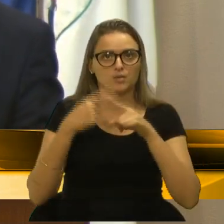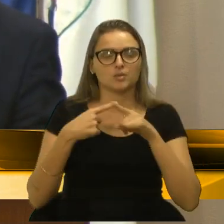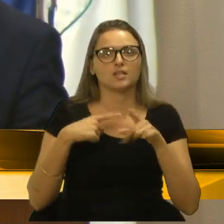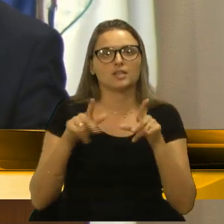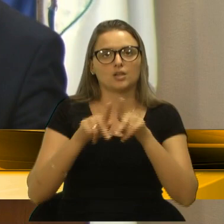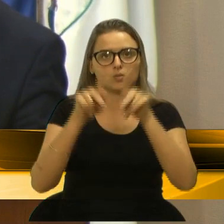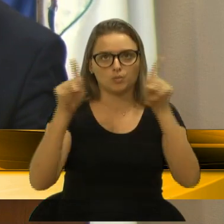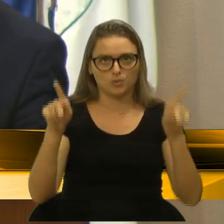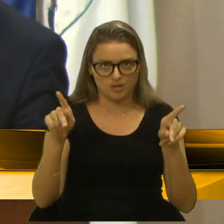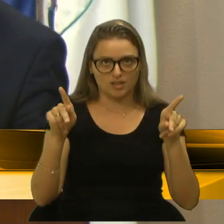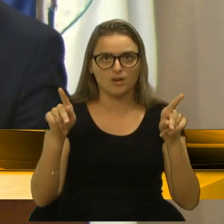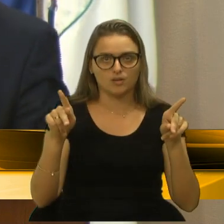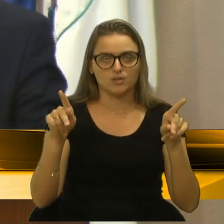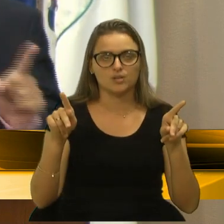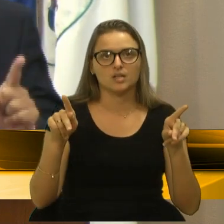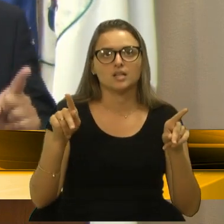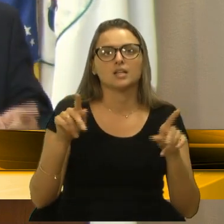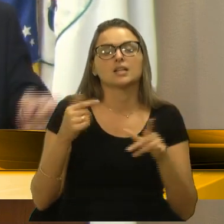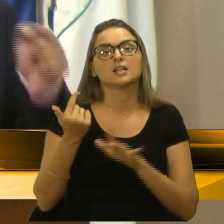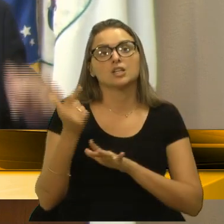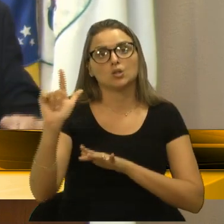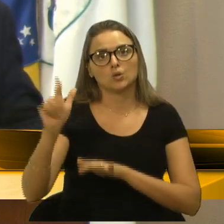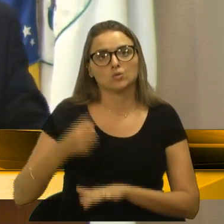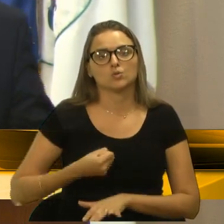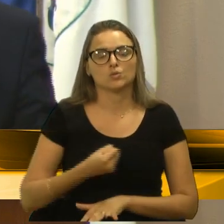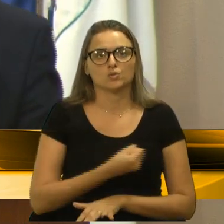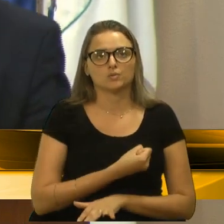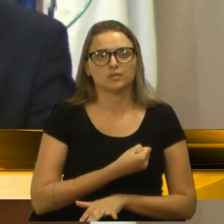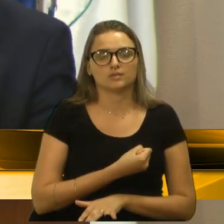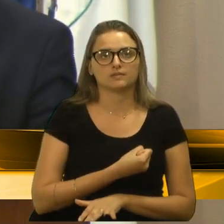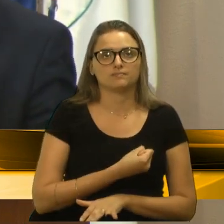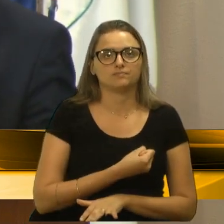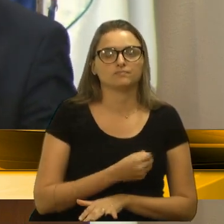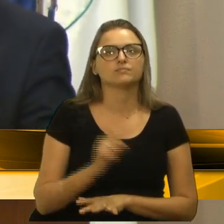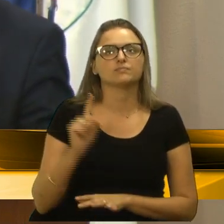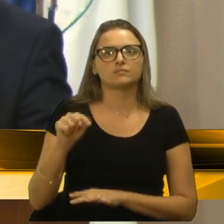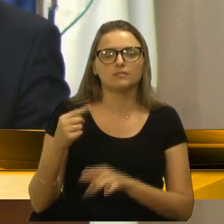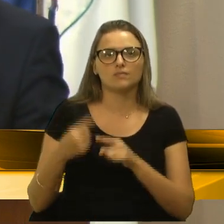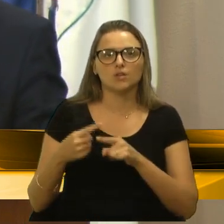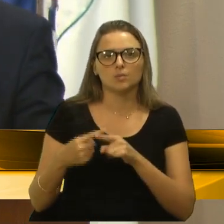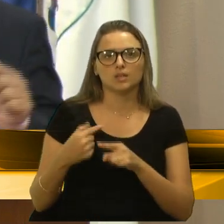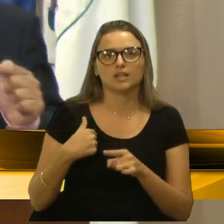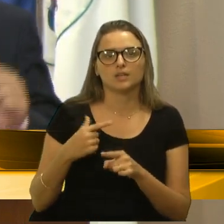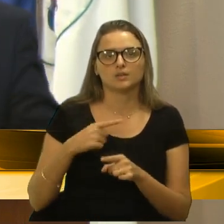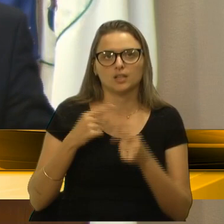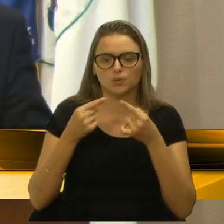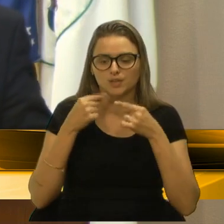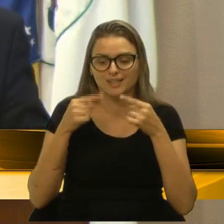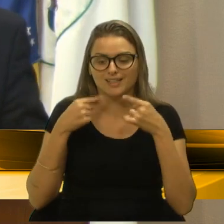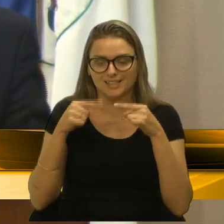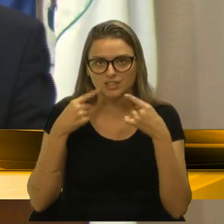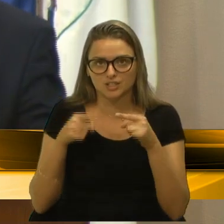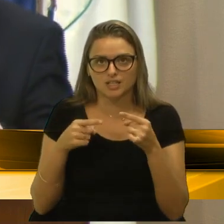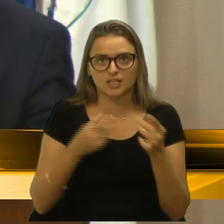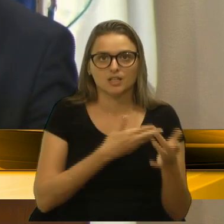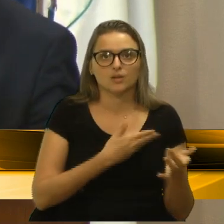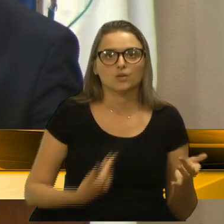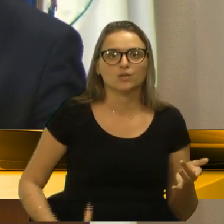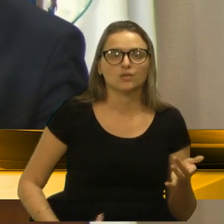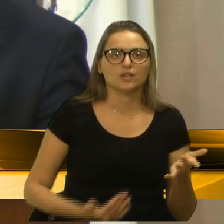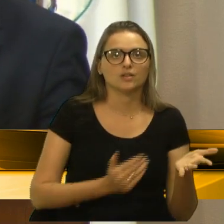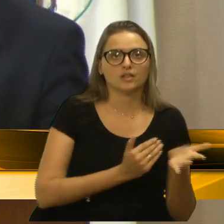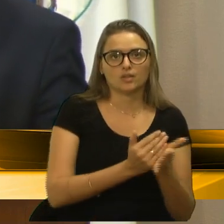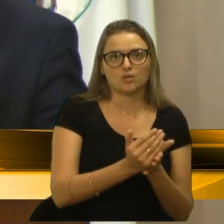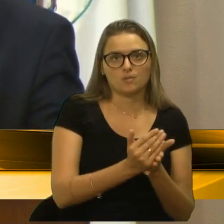transparência, e esses números e outros, e esse é um motivo que às vezes eu tenho crítica em relação ao governo que entra, que o governo que